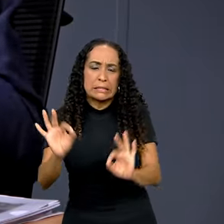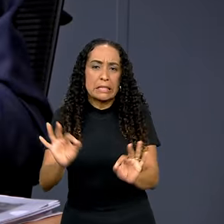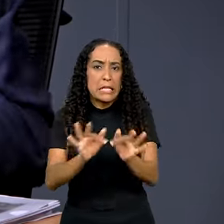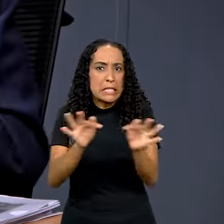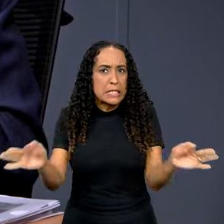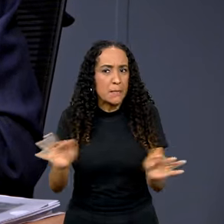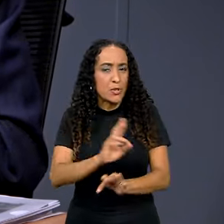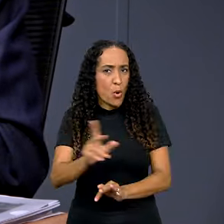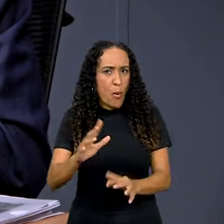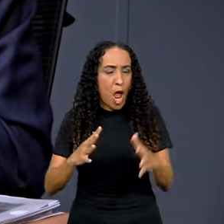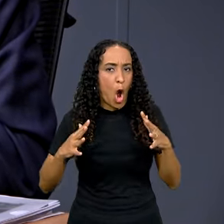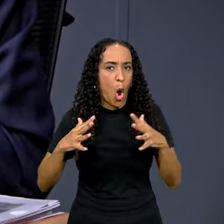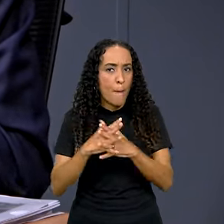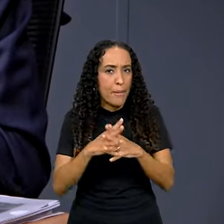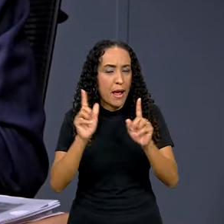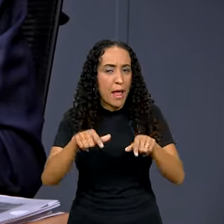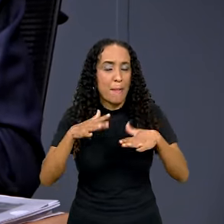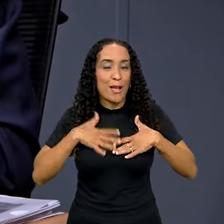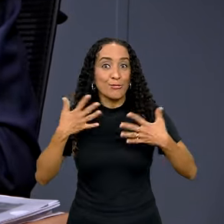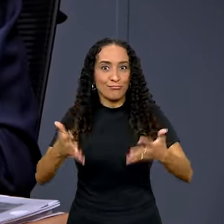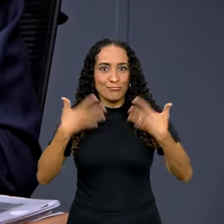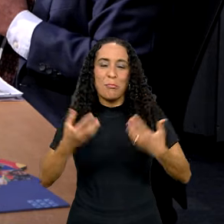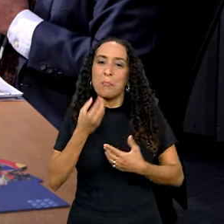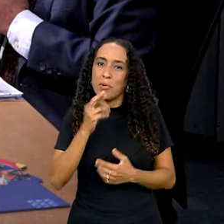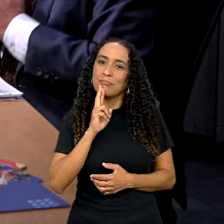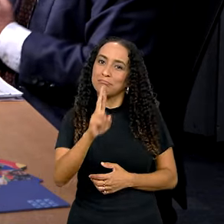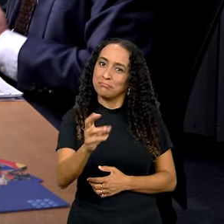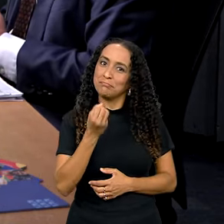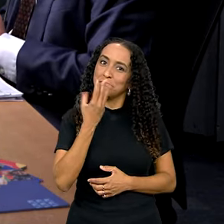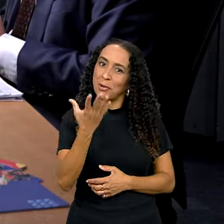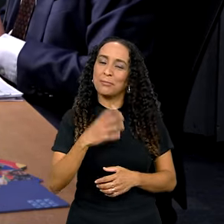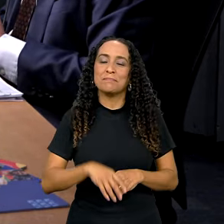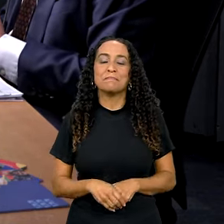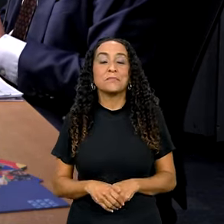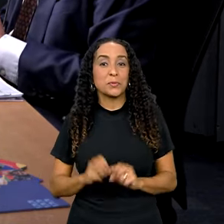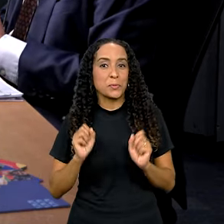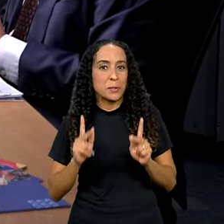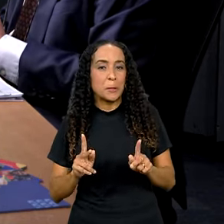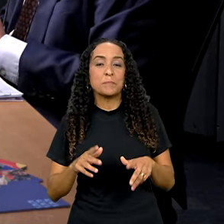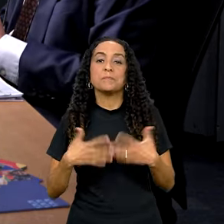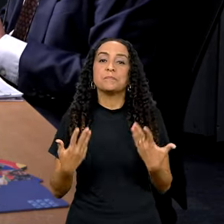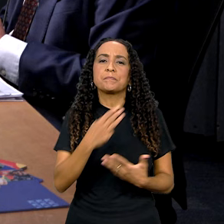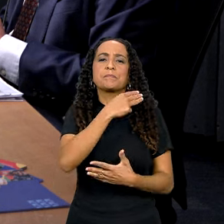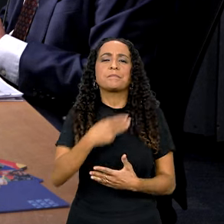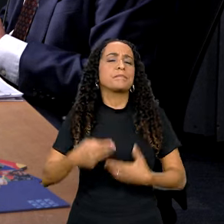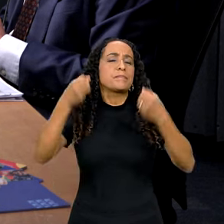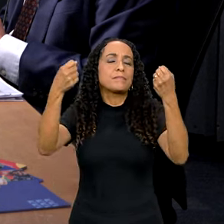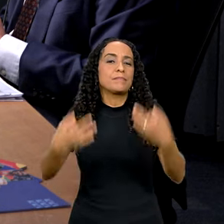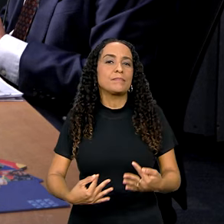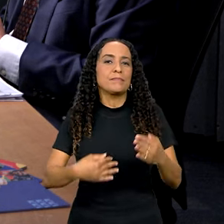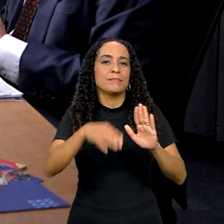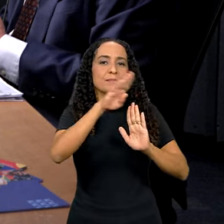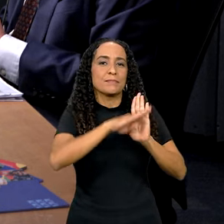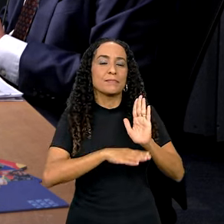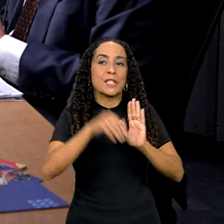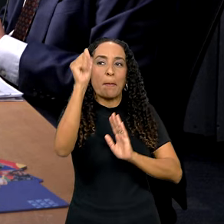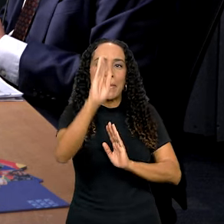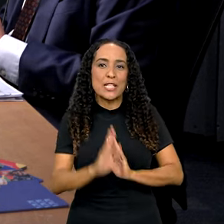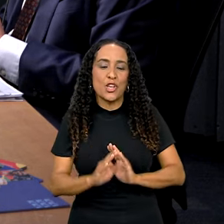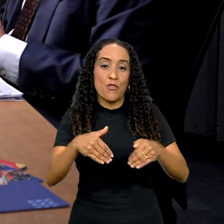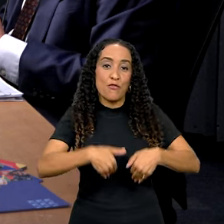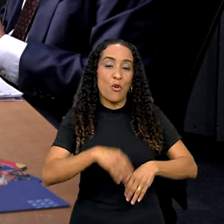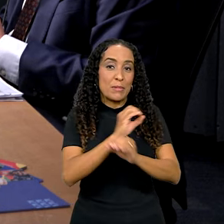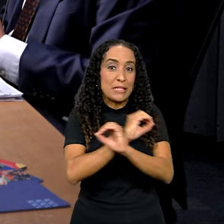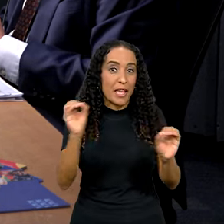simples é complexa mas eu tô animado porque tá dando bom resultado muito bem Ministro eu quero falar sobre o Plano Brasil sem